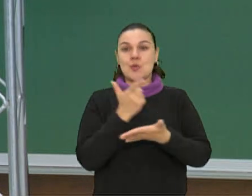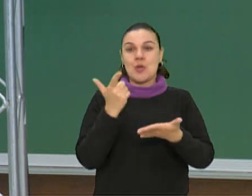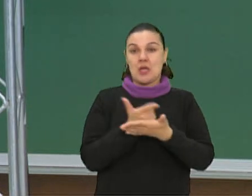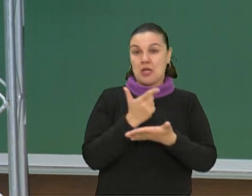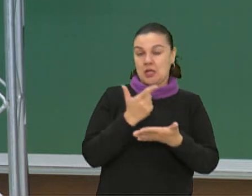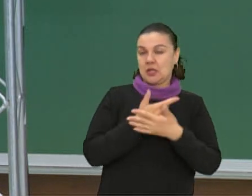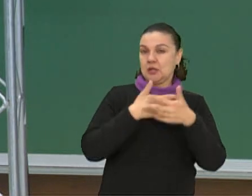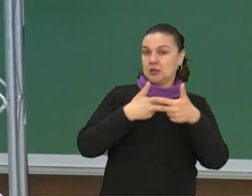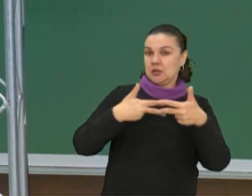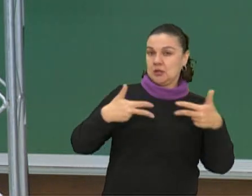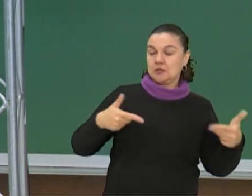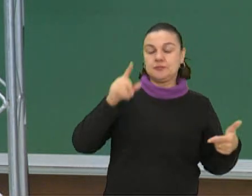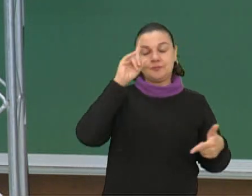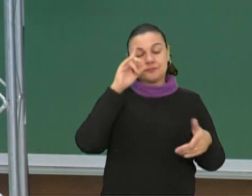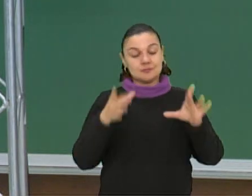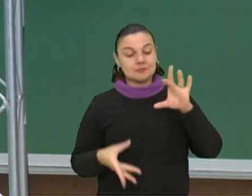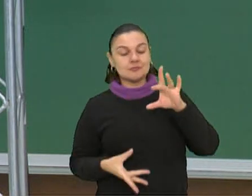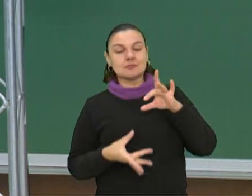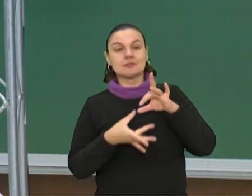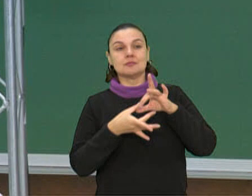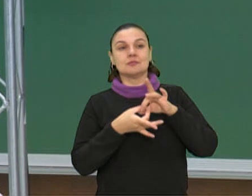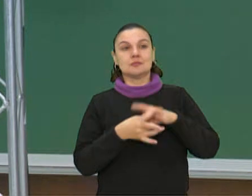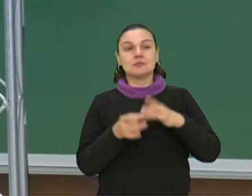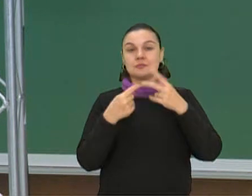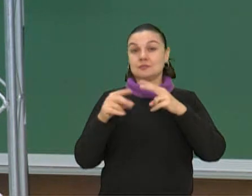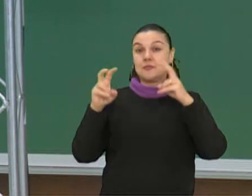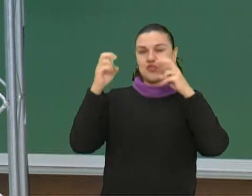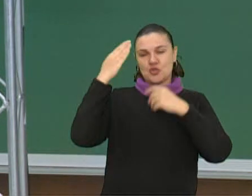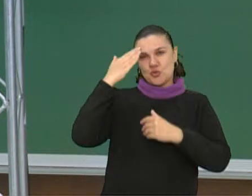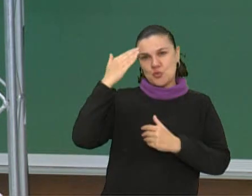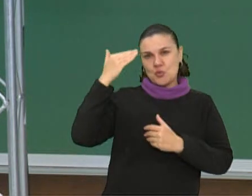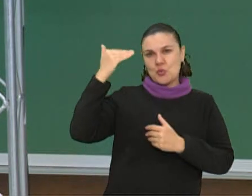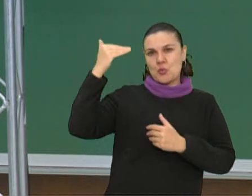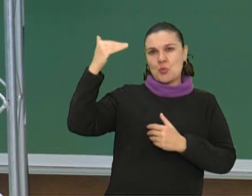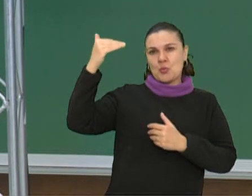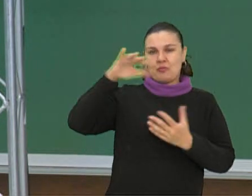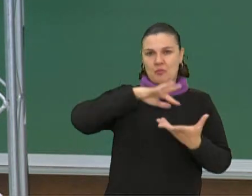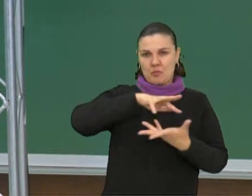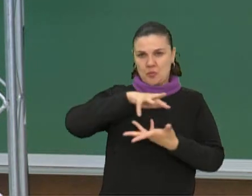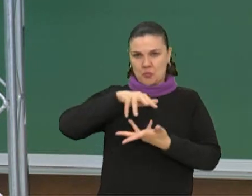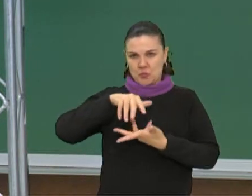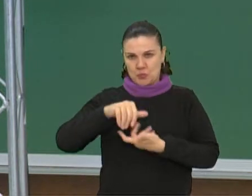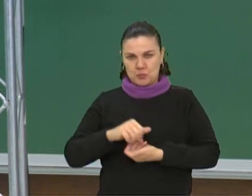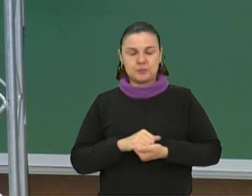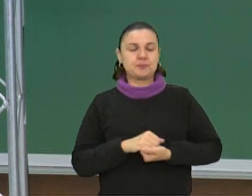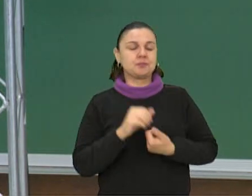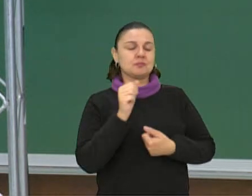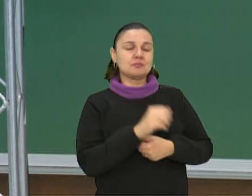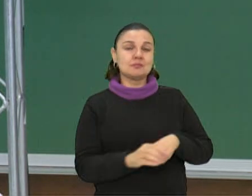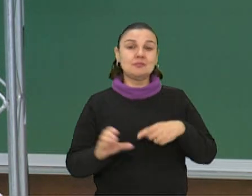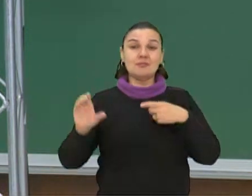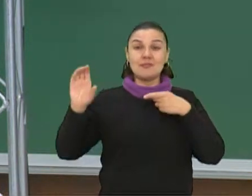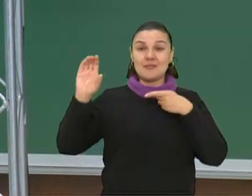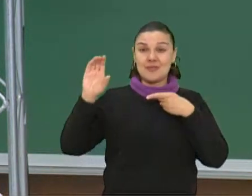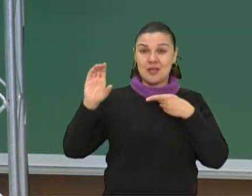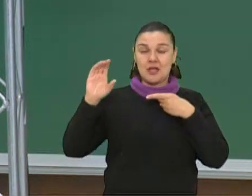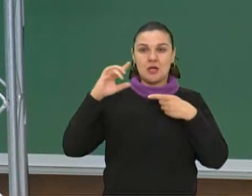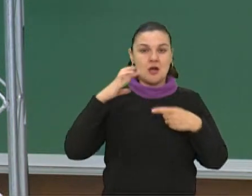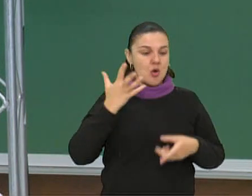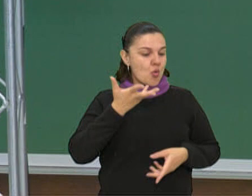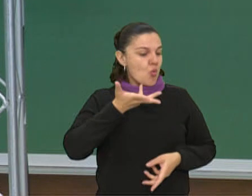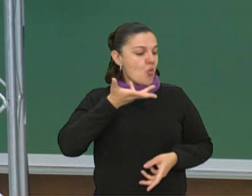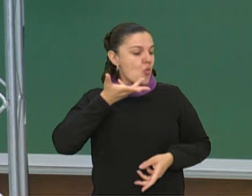literárias ao referir-se a títulos consagrados do acervo mundial? Letra C. Seduzir